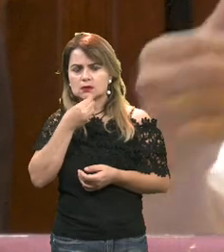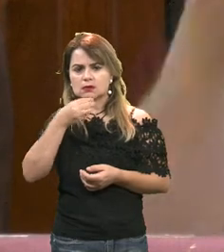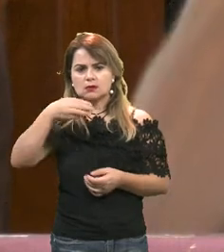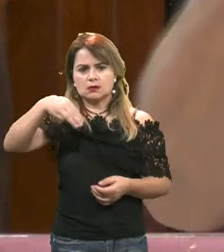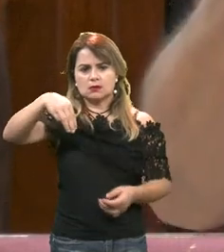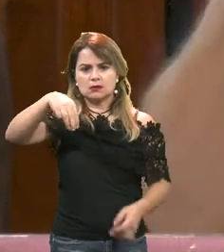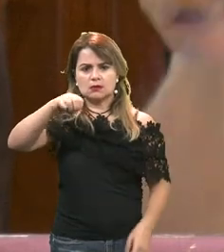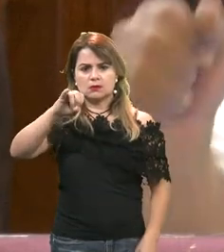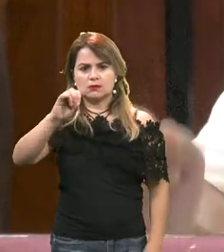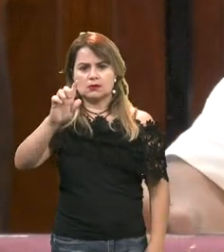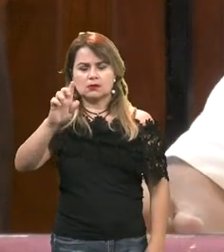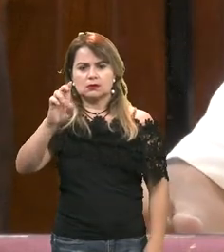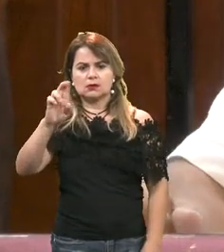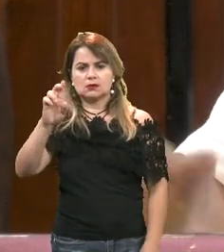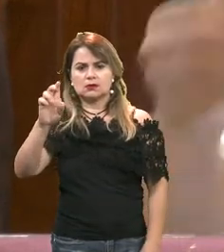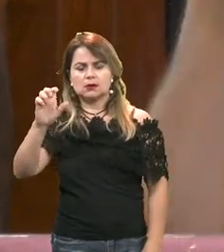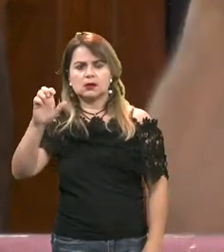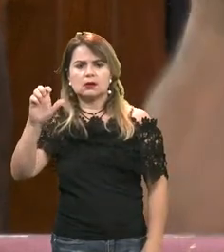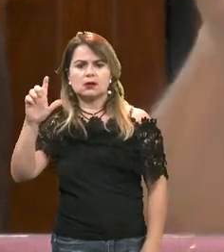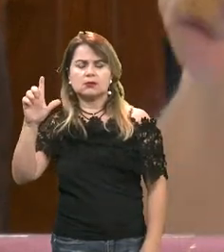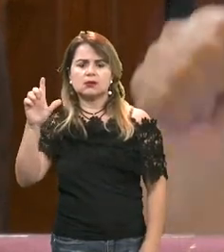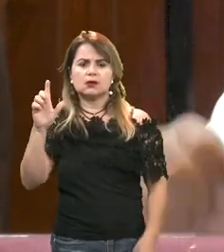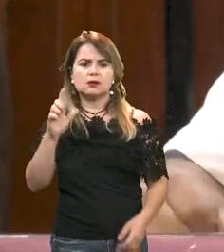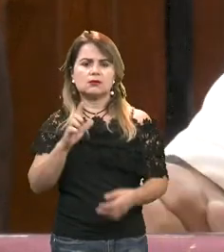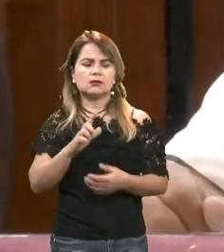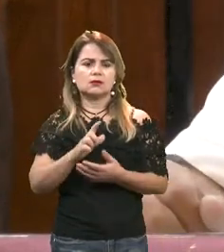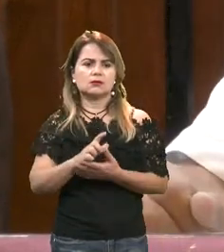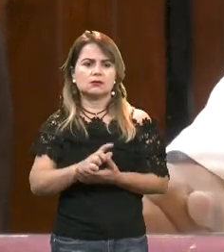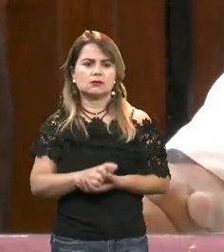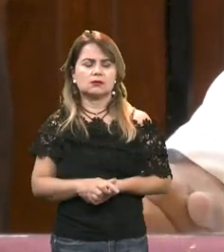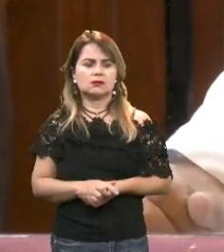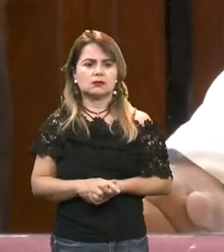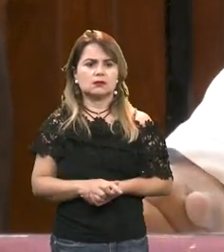Miguel, que está fazendo parte da mesa também, cumprimentar o Miguel.